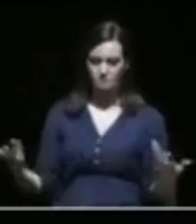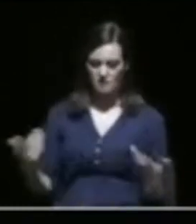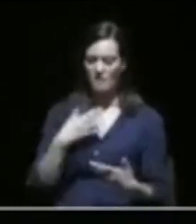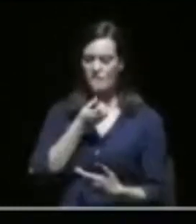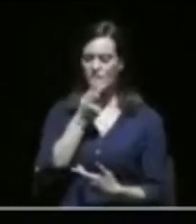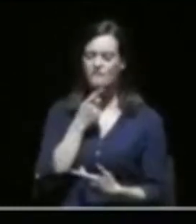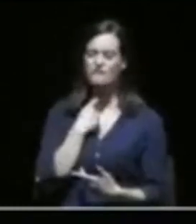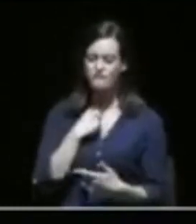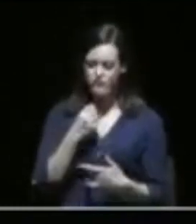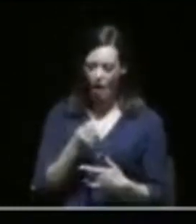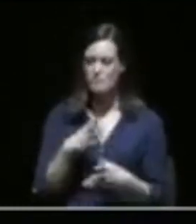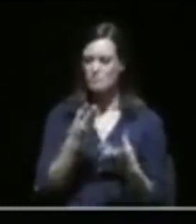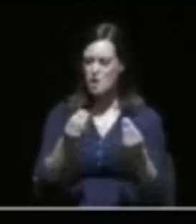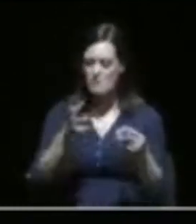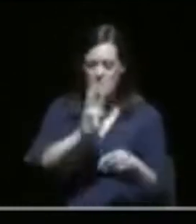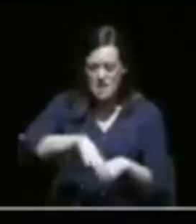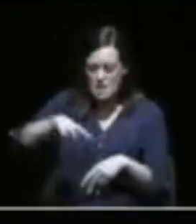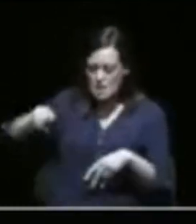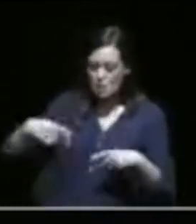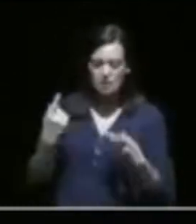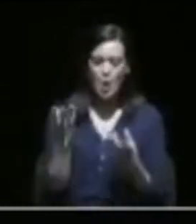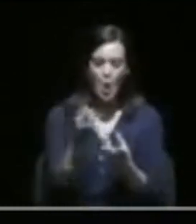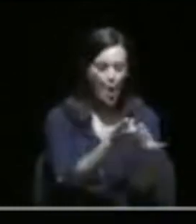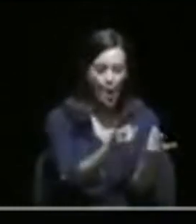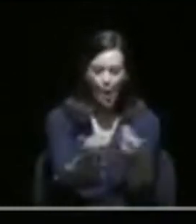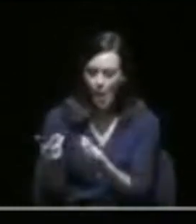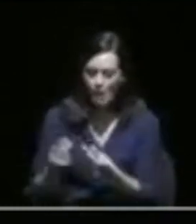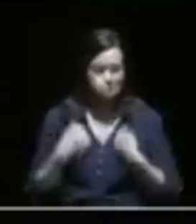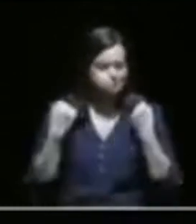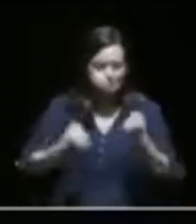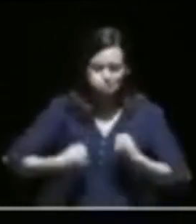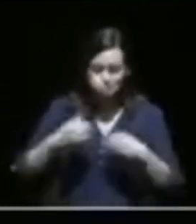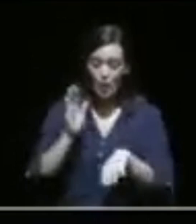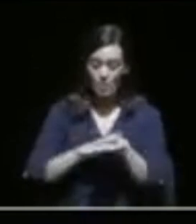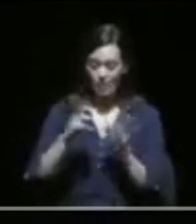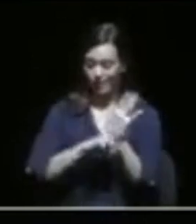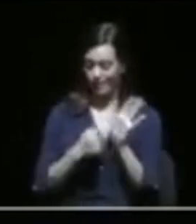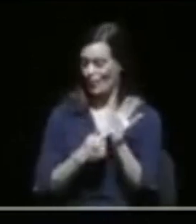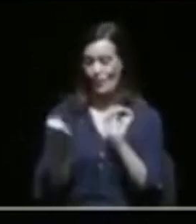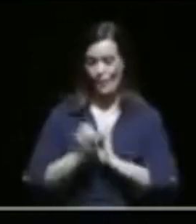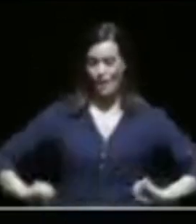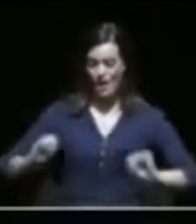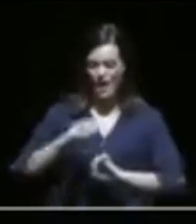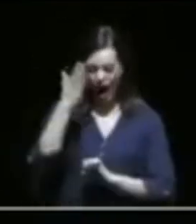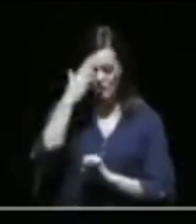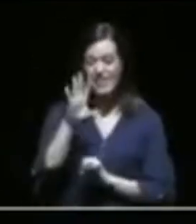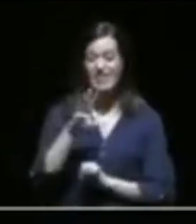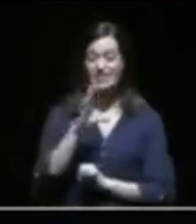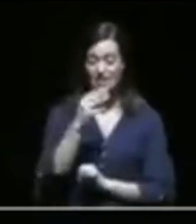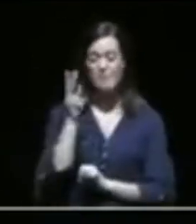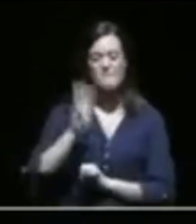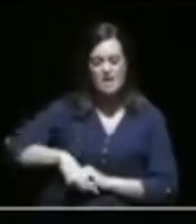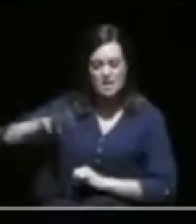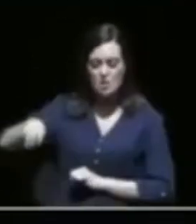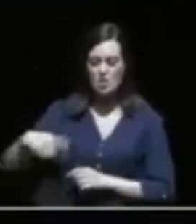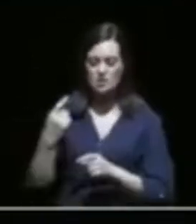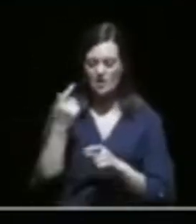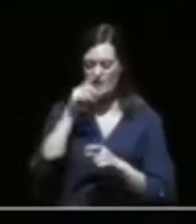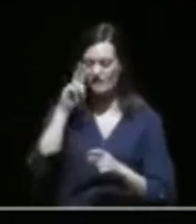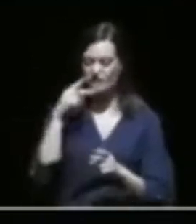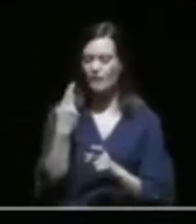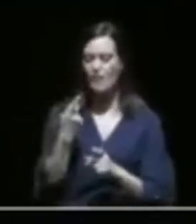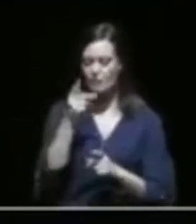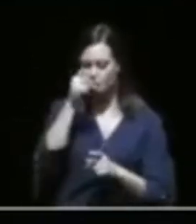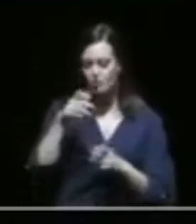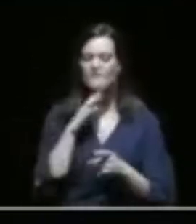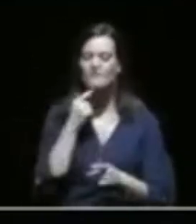a fome a milhões, cujos números são ainda incertos devido ao bloqueio russo aos arquivos, mas estimam cerca de 10 milhões de vítimas, só de fome. É